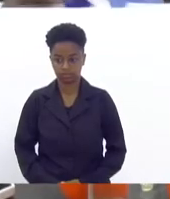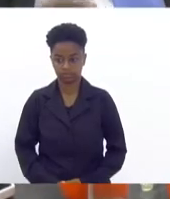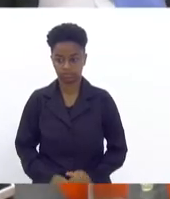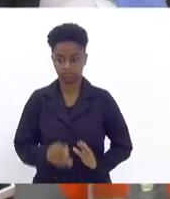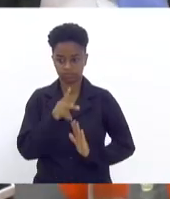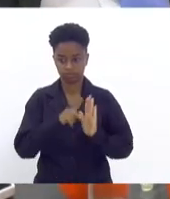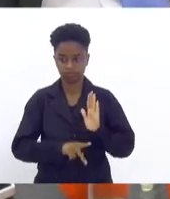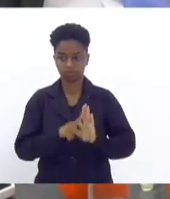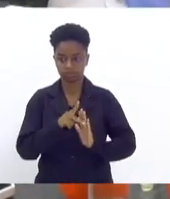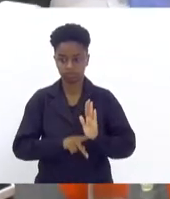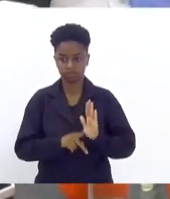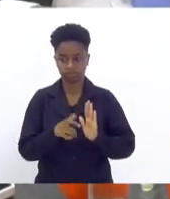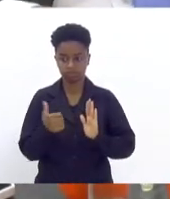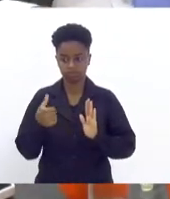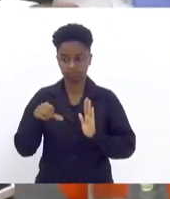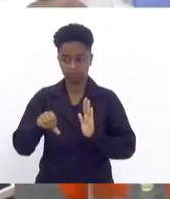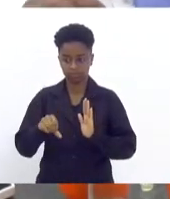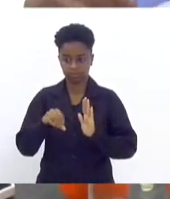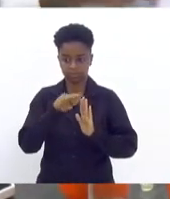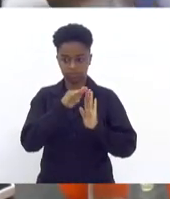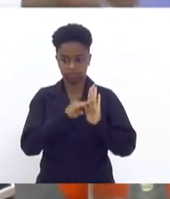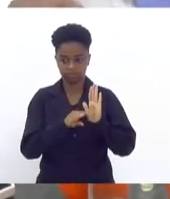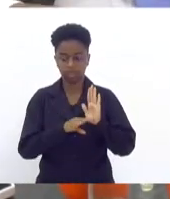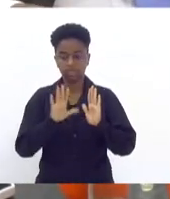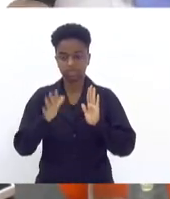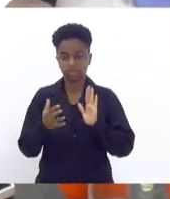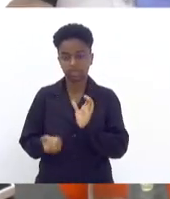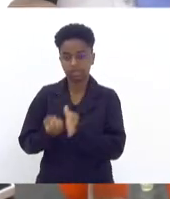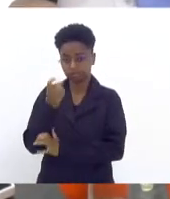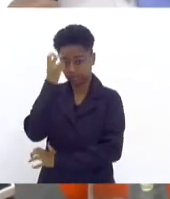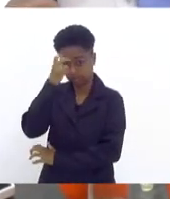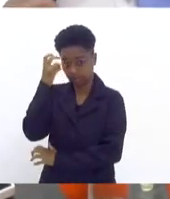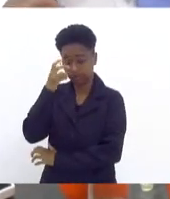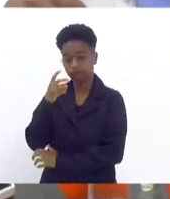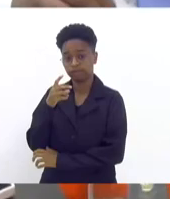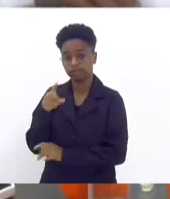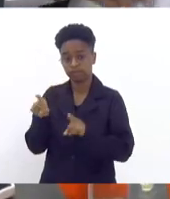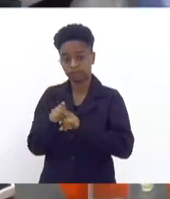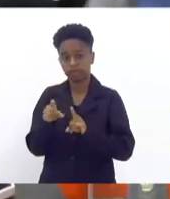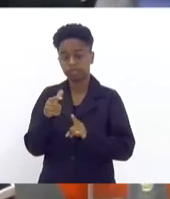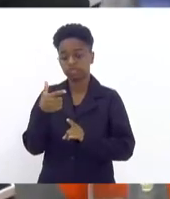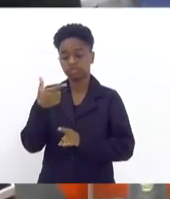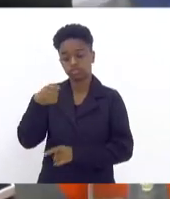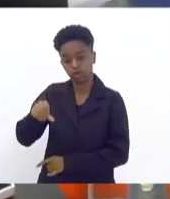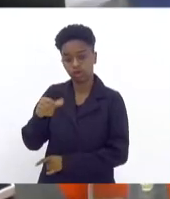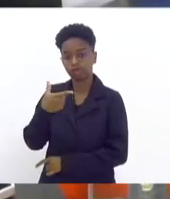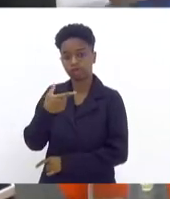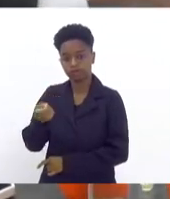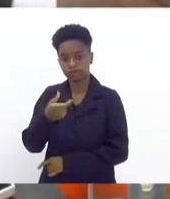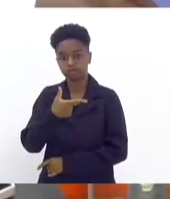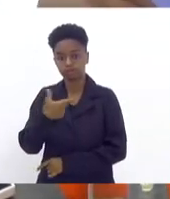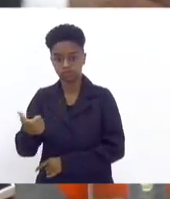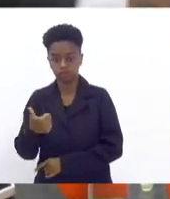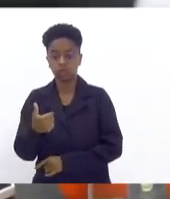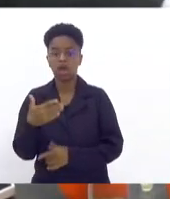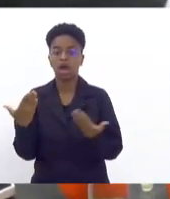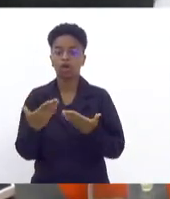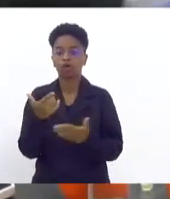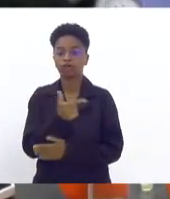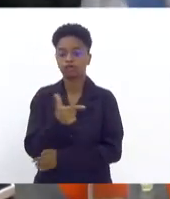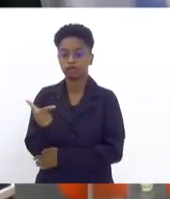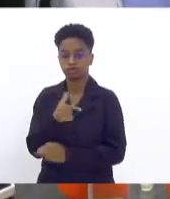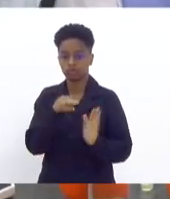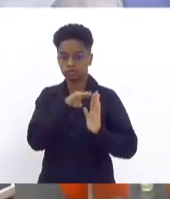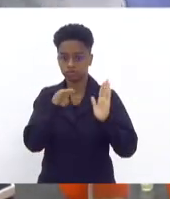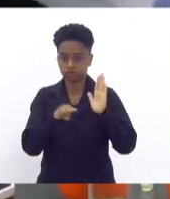pauta, o projeto já foi, que era o de relatoria da deputada Verônica, o 19, o 20 e o 21. Passamos agora ao projeto 22 da